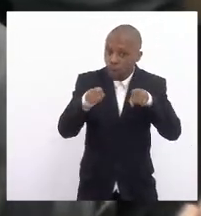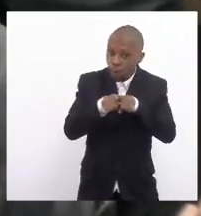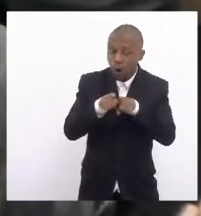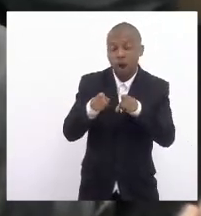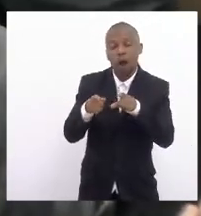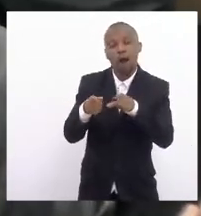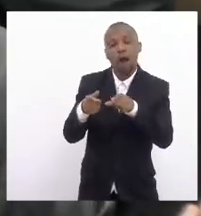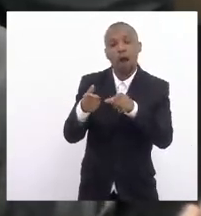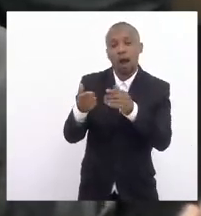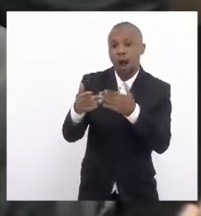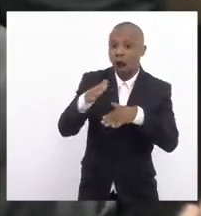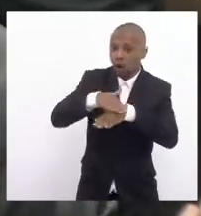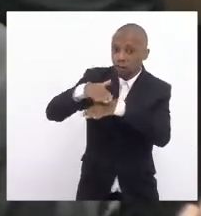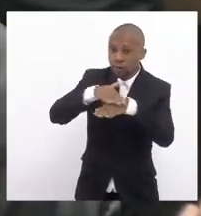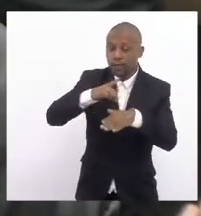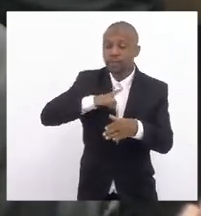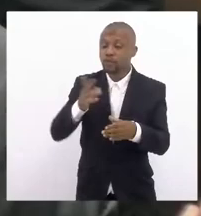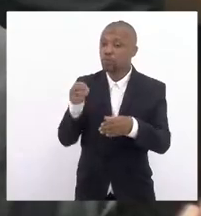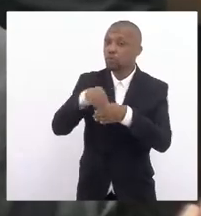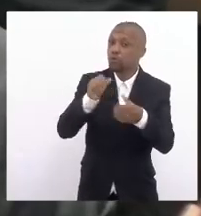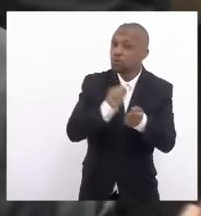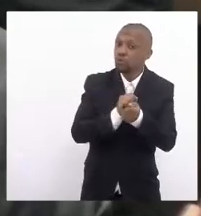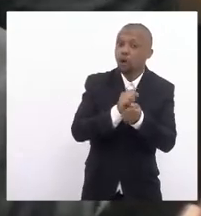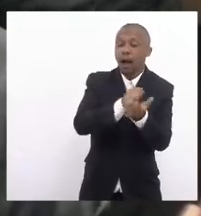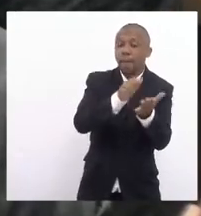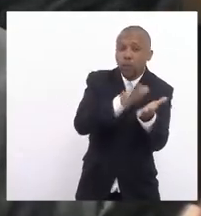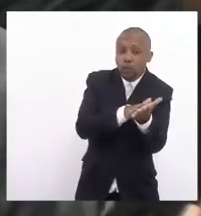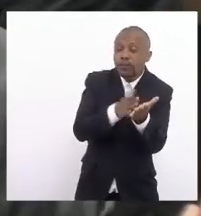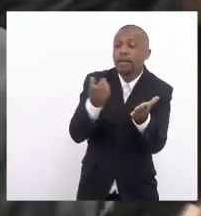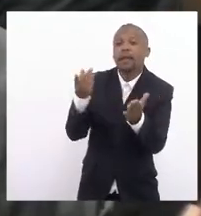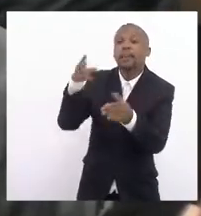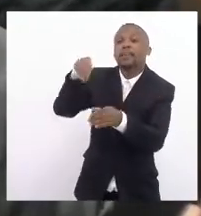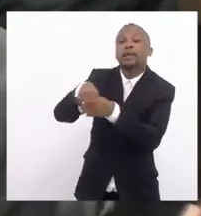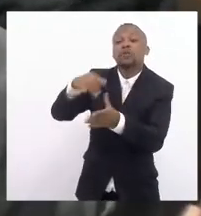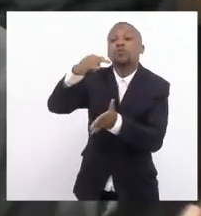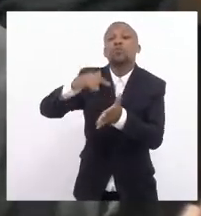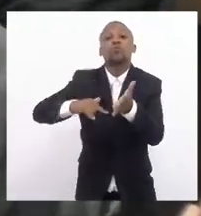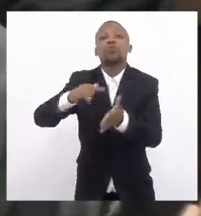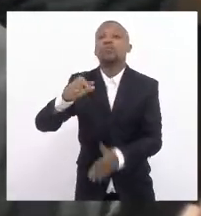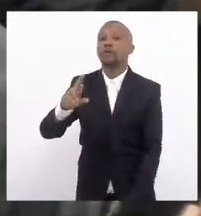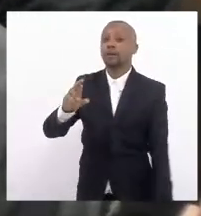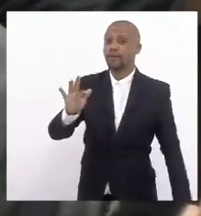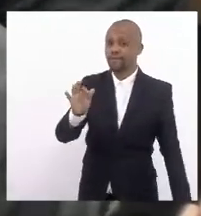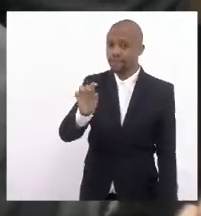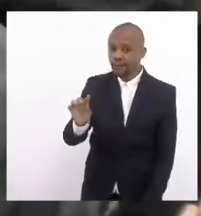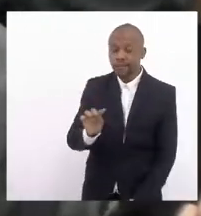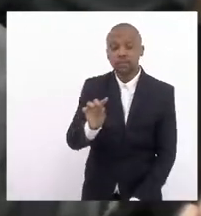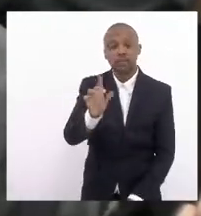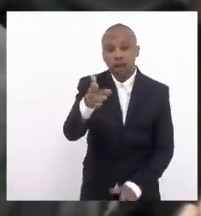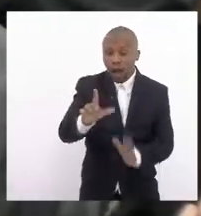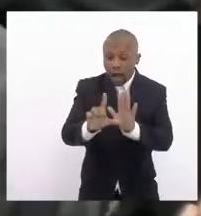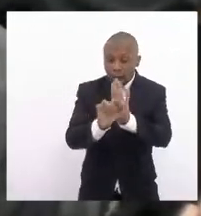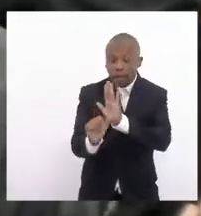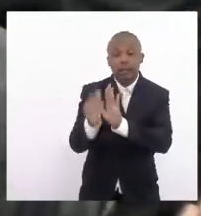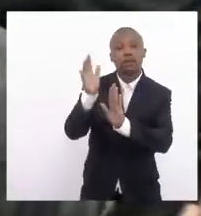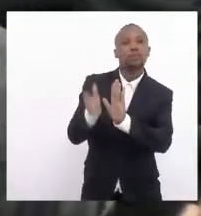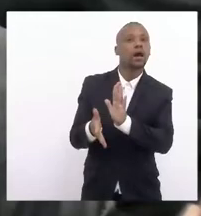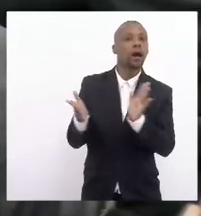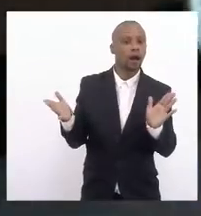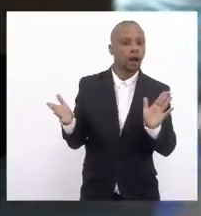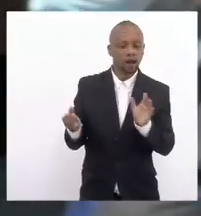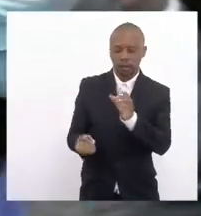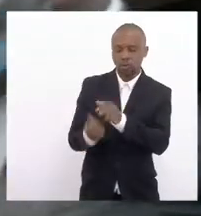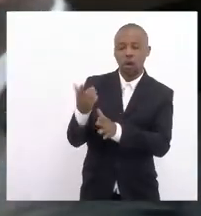incluindo as multas. Não, no refis. Já é lei. Já é lei, então. A gente vai